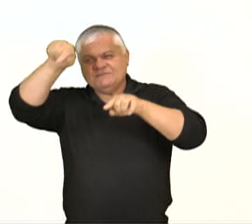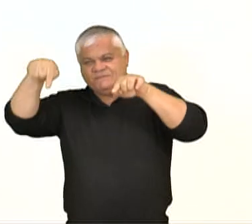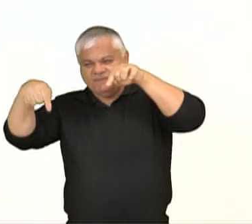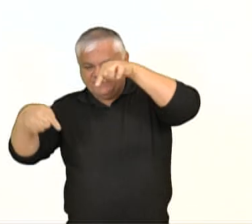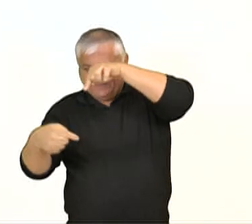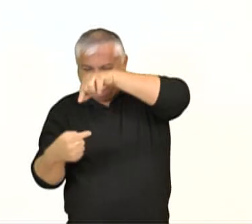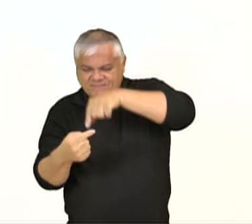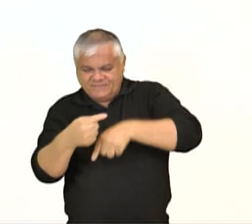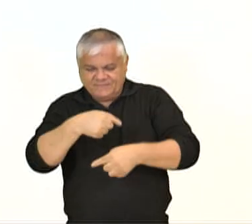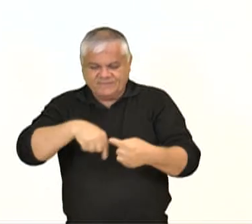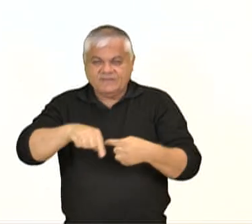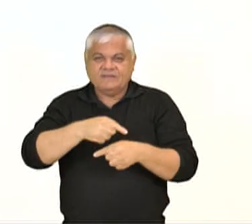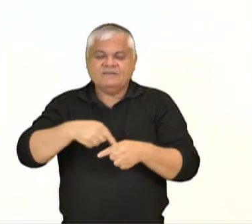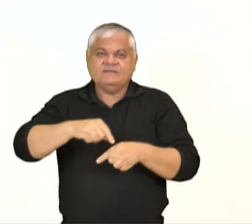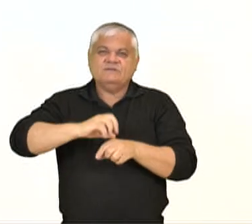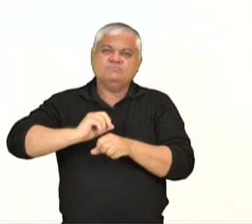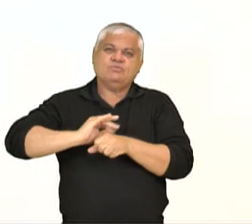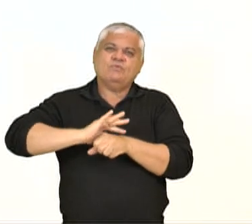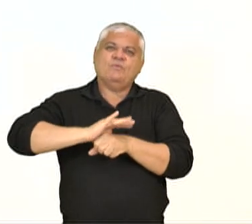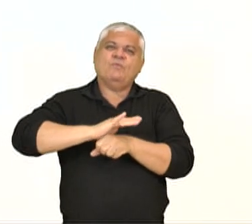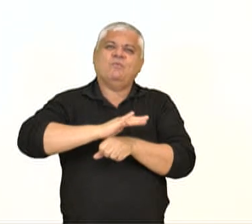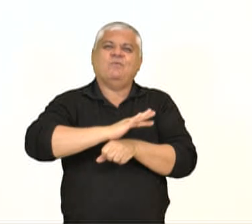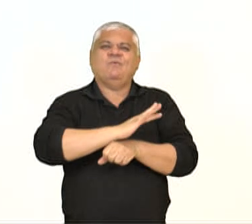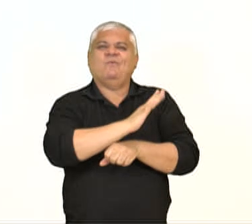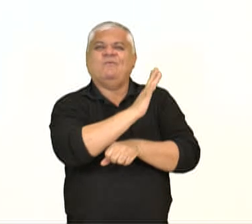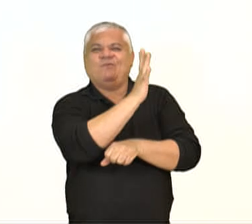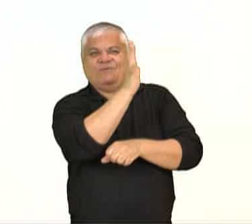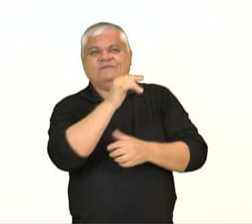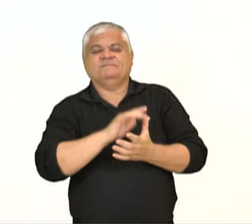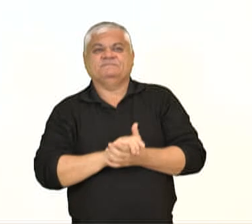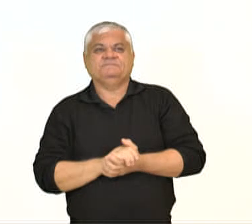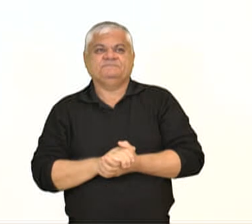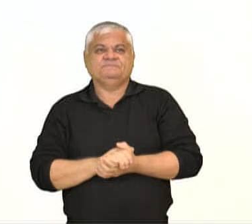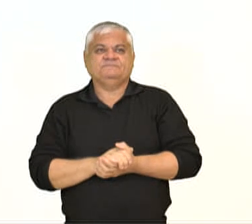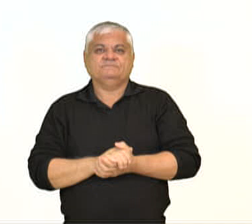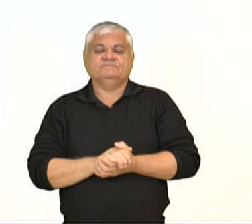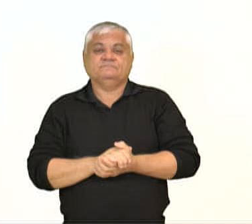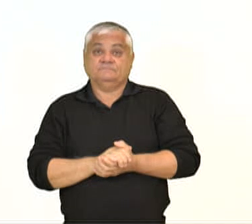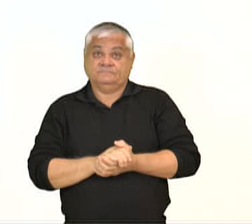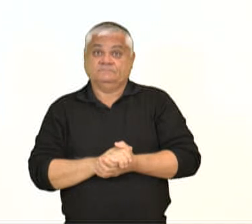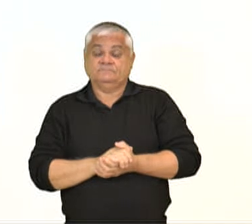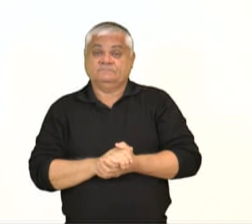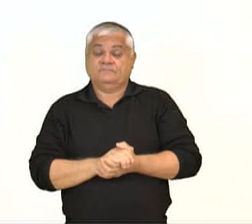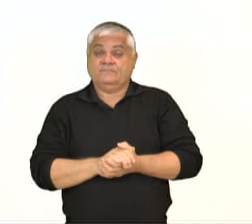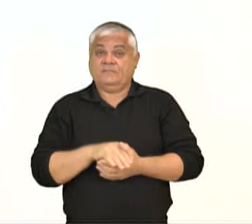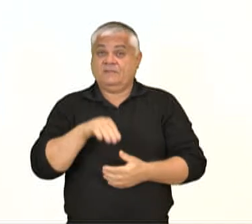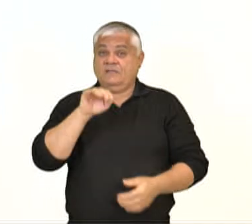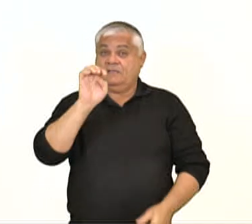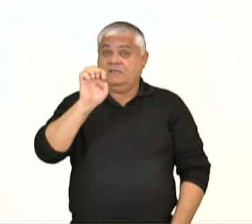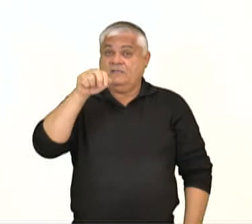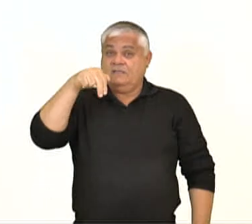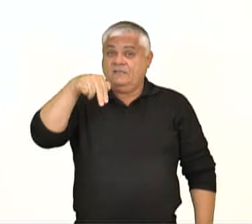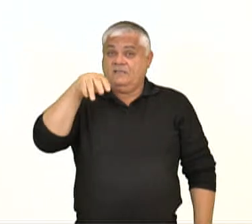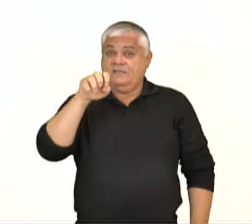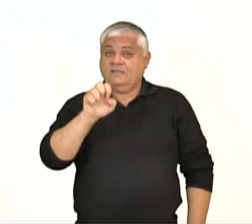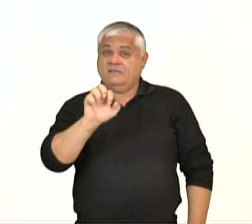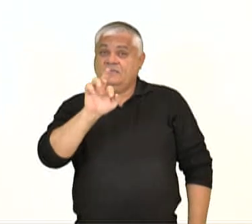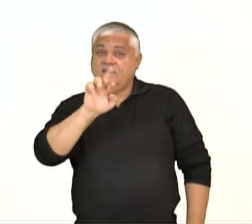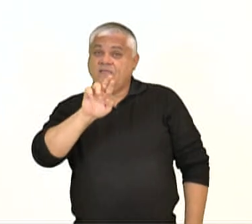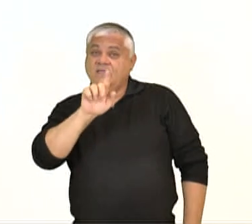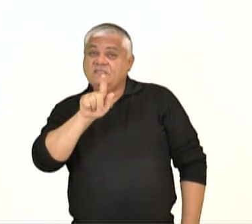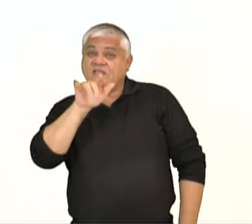A respiração celular. Muito bem, meu povo. A energia, ela é utilizada na realização de todas